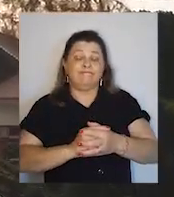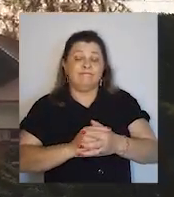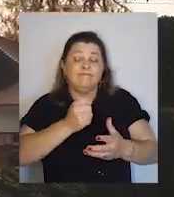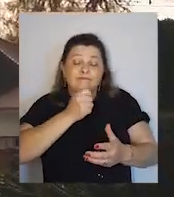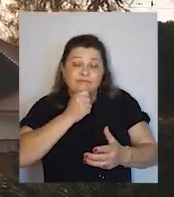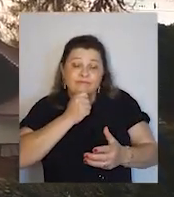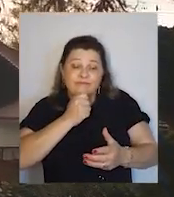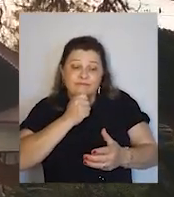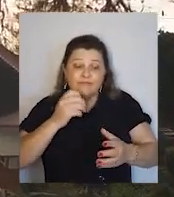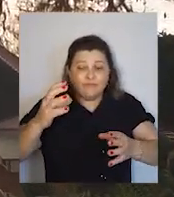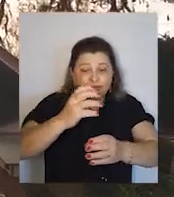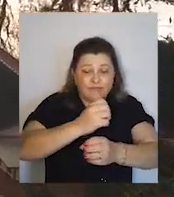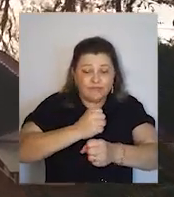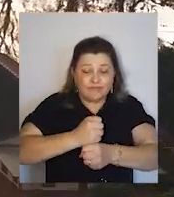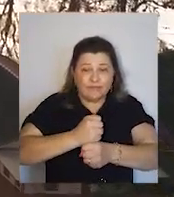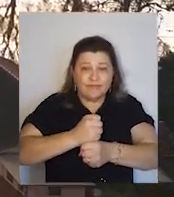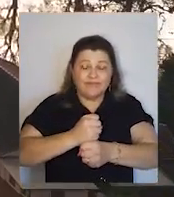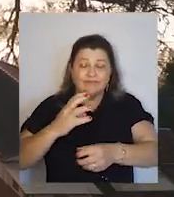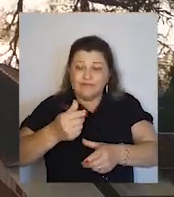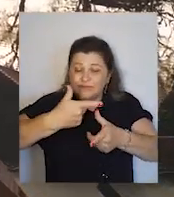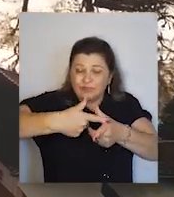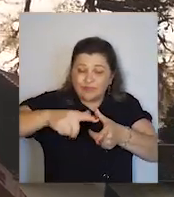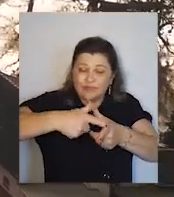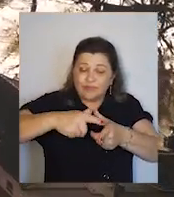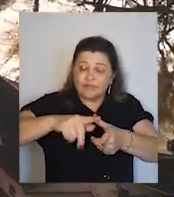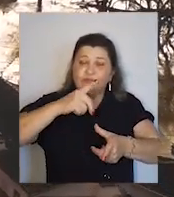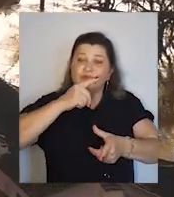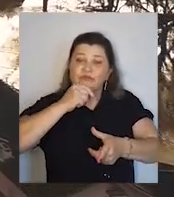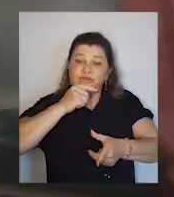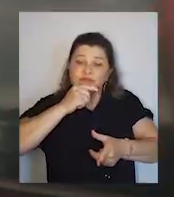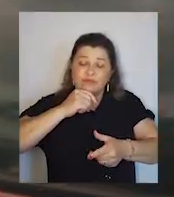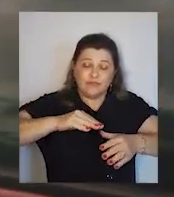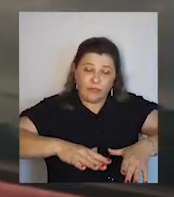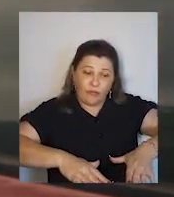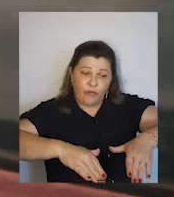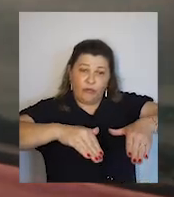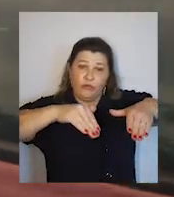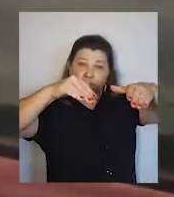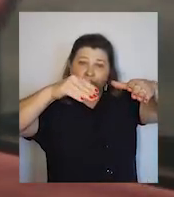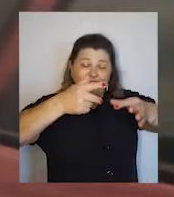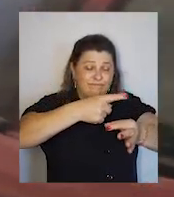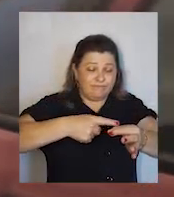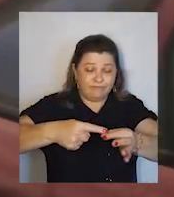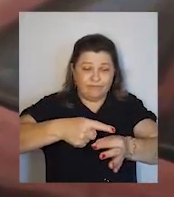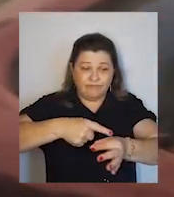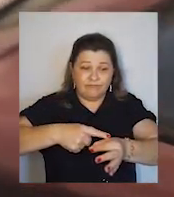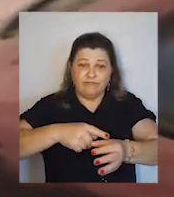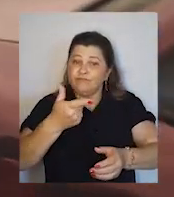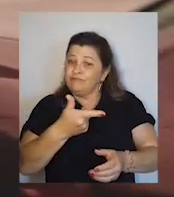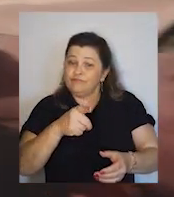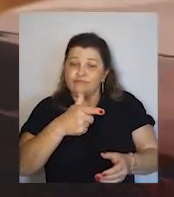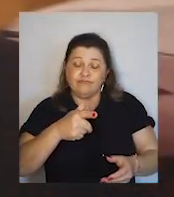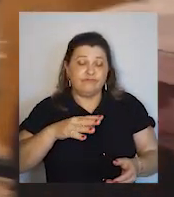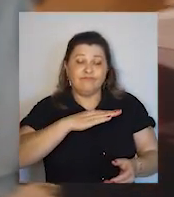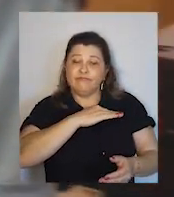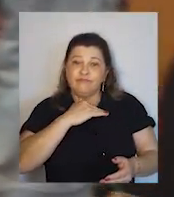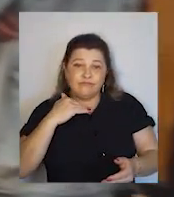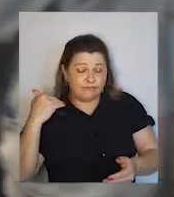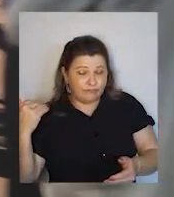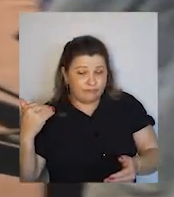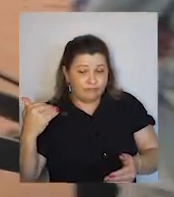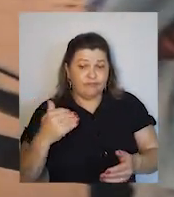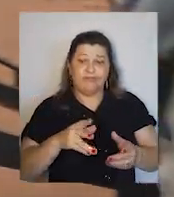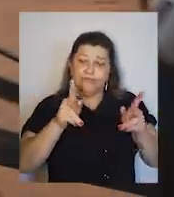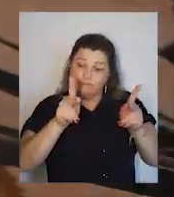assim, contabilizando todas as catástrofes climáticas do ano, o município não registrou casos de desaparecimento